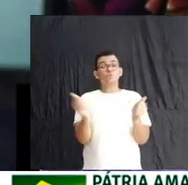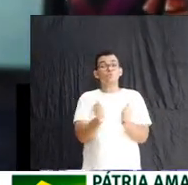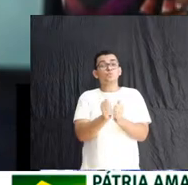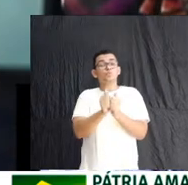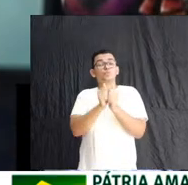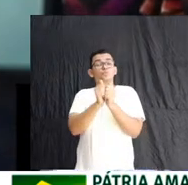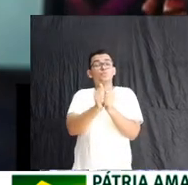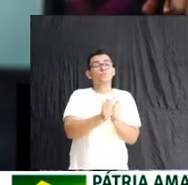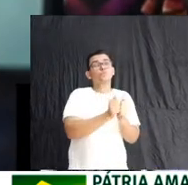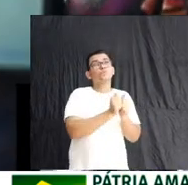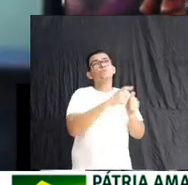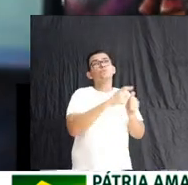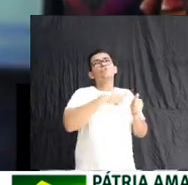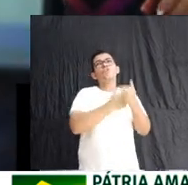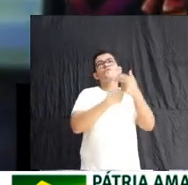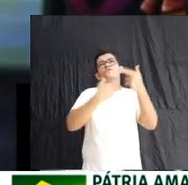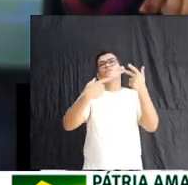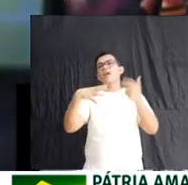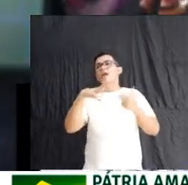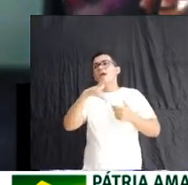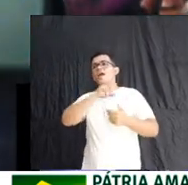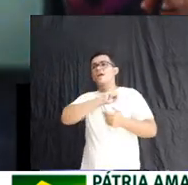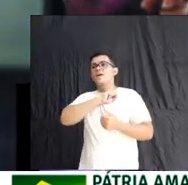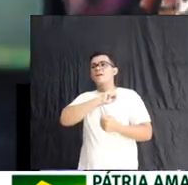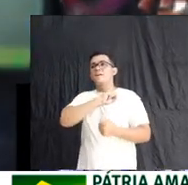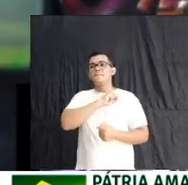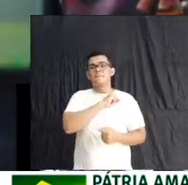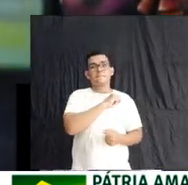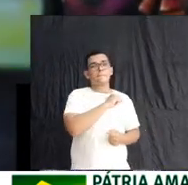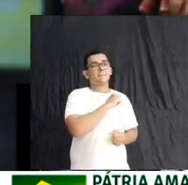seus amores.